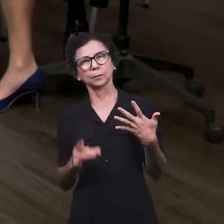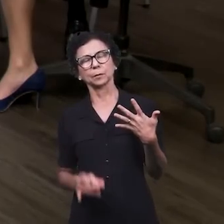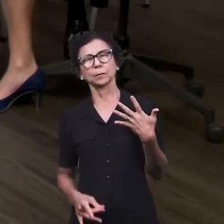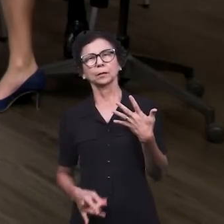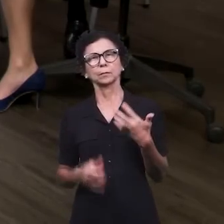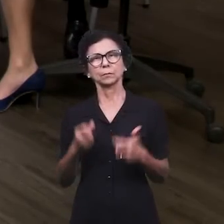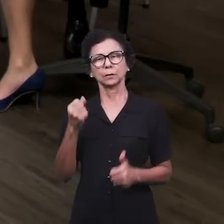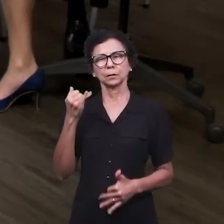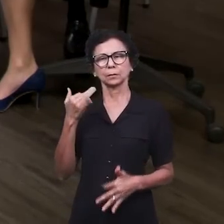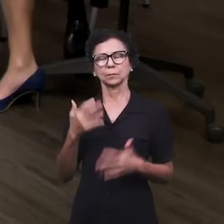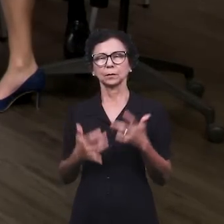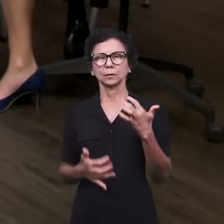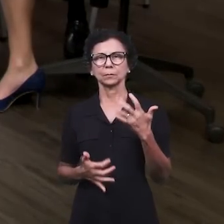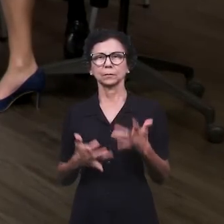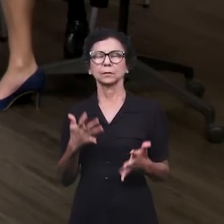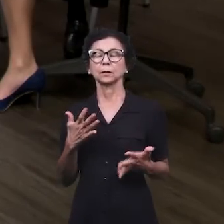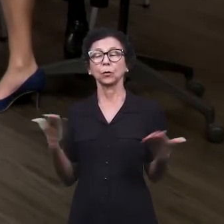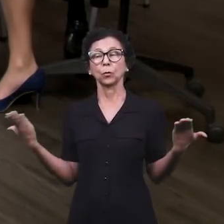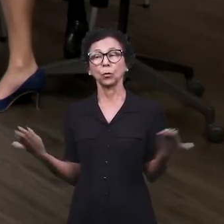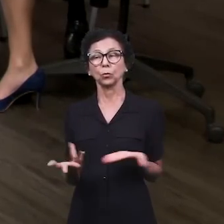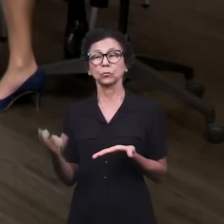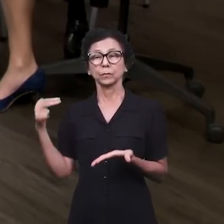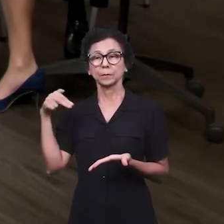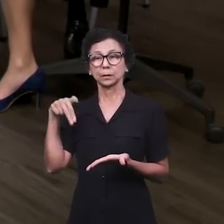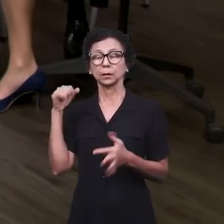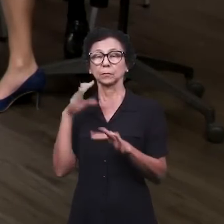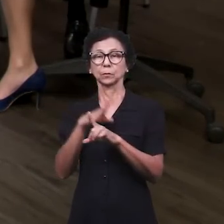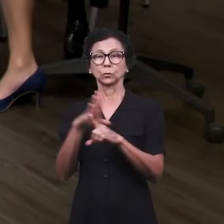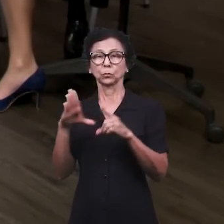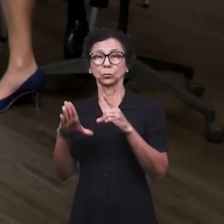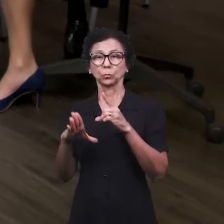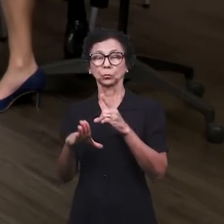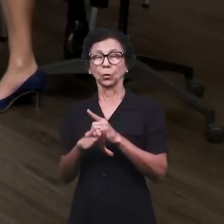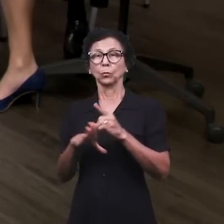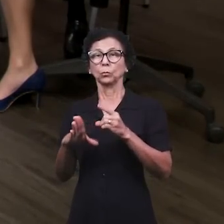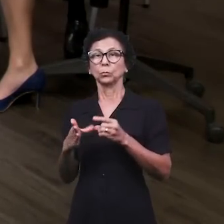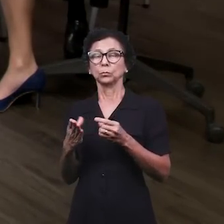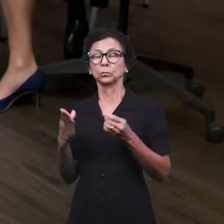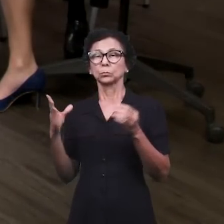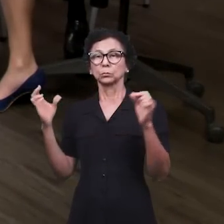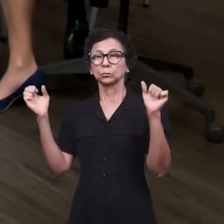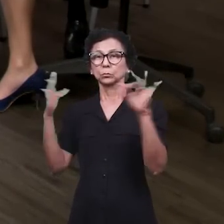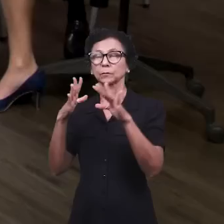Vamos aqui para um culto de glorificação a Deus, seu momento,